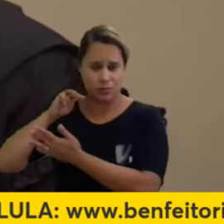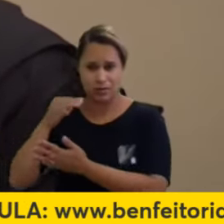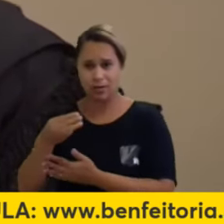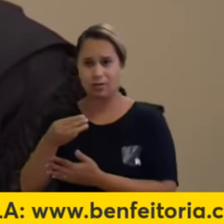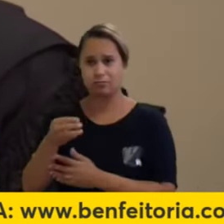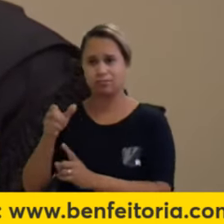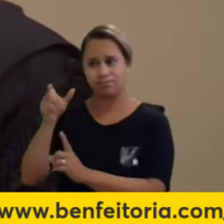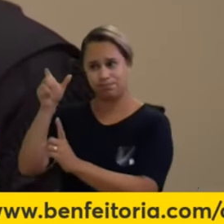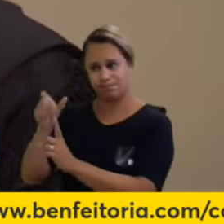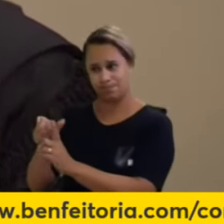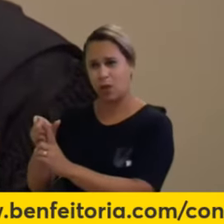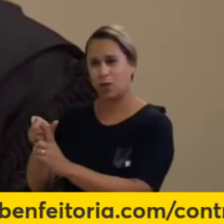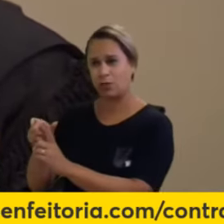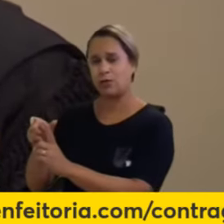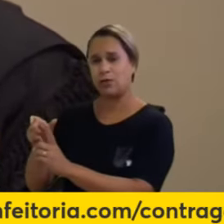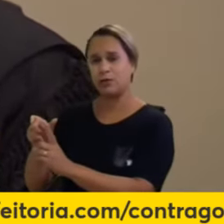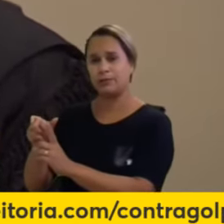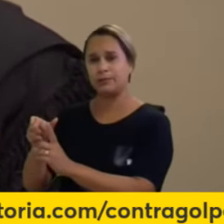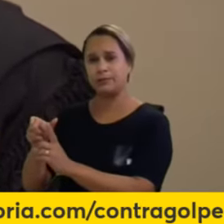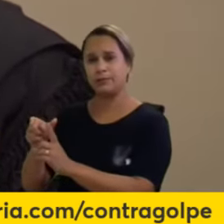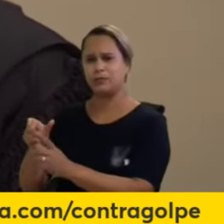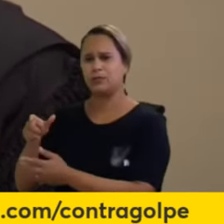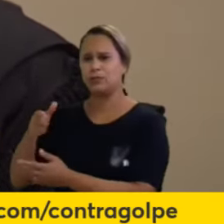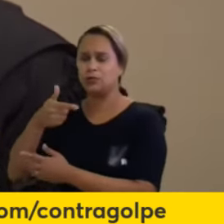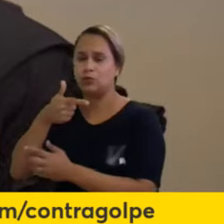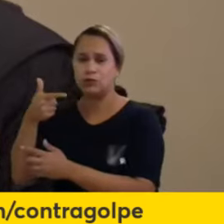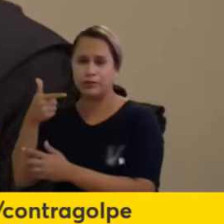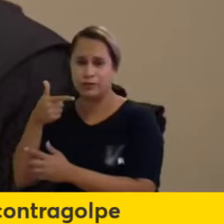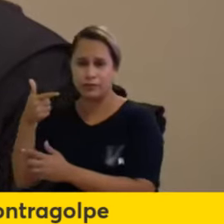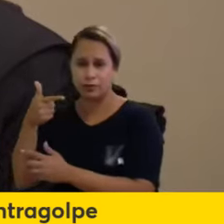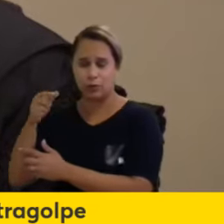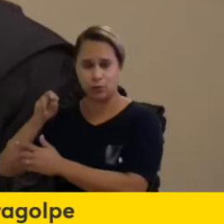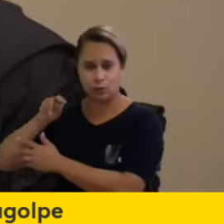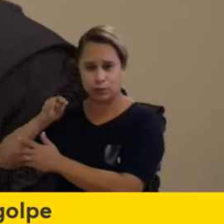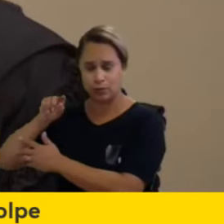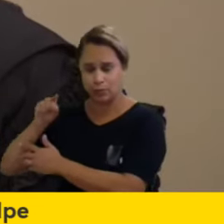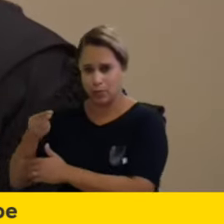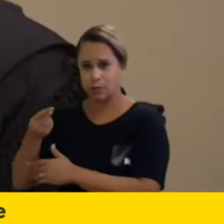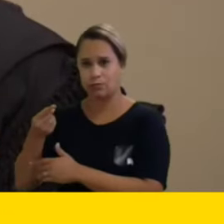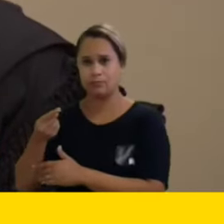zero Rosane Ferreira 222.000 Sérgio moro 5.